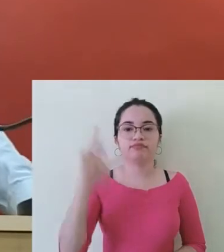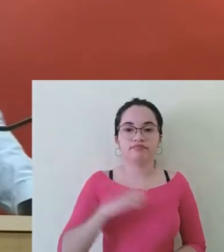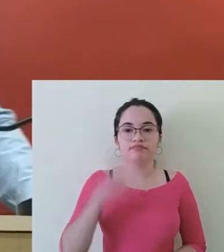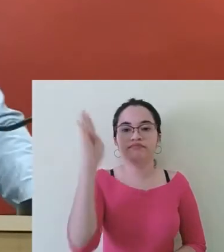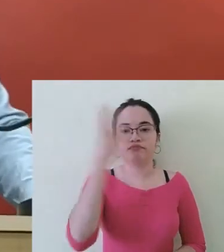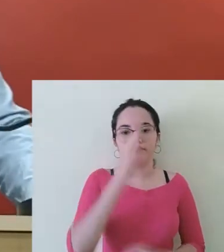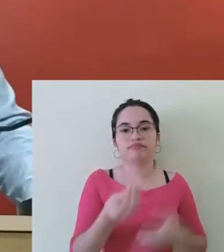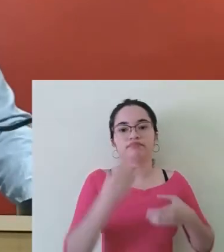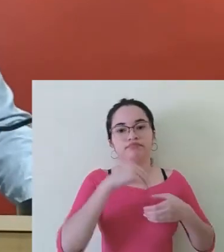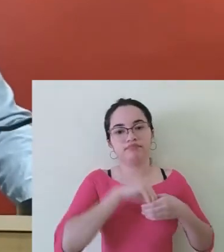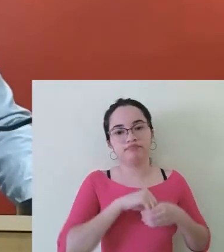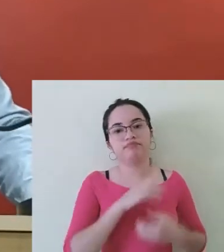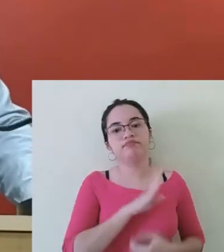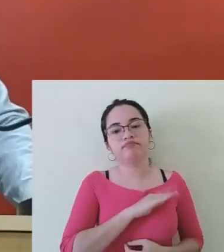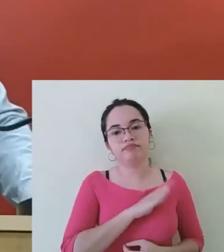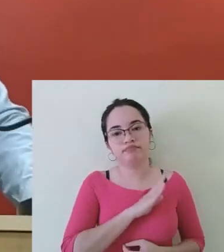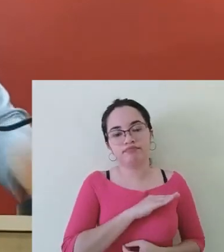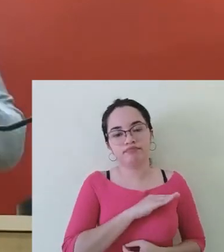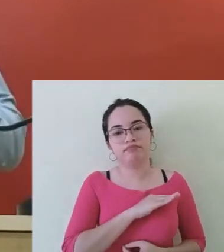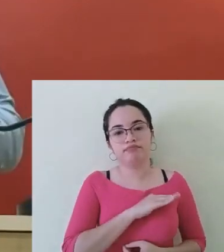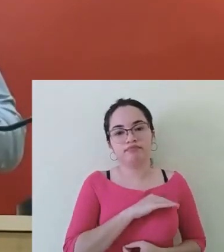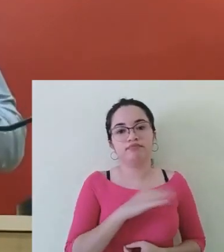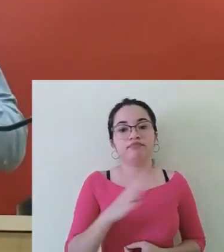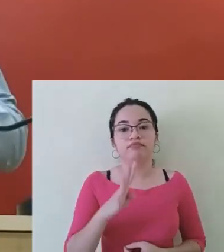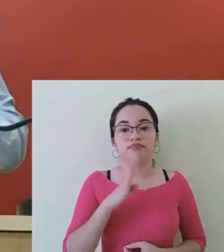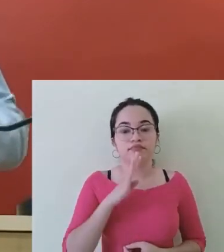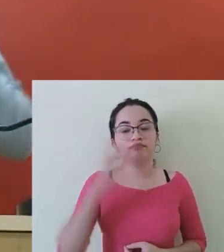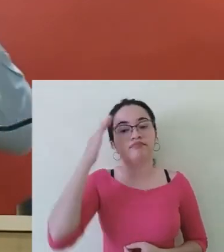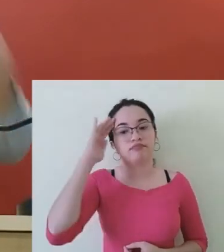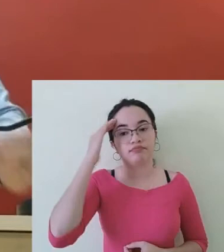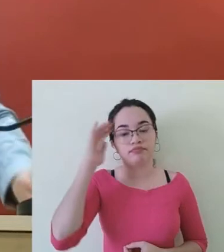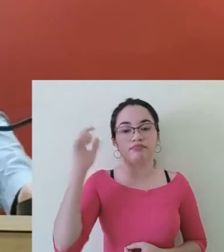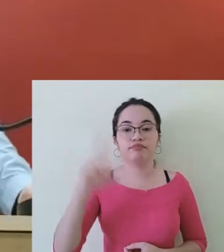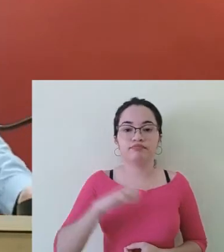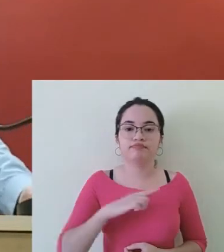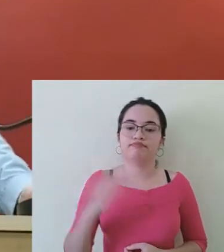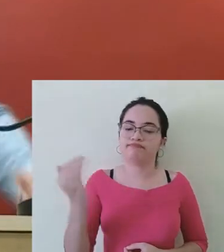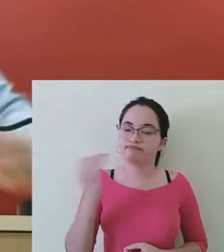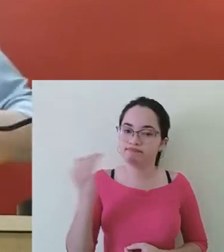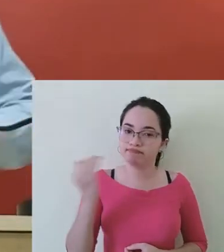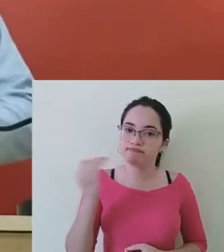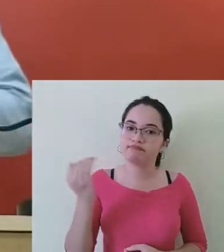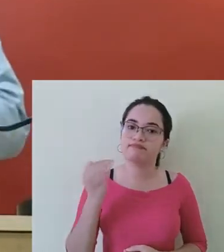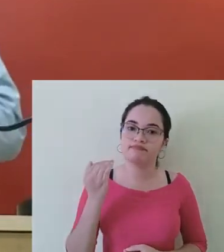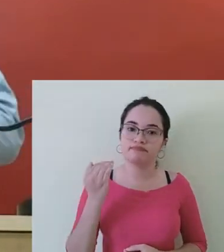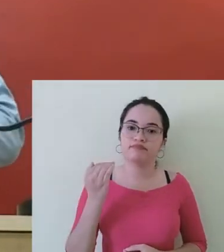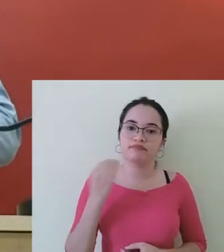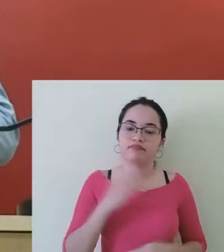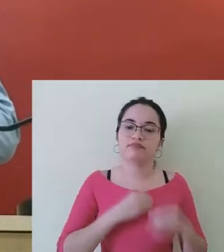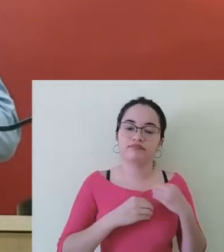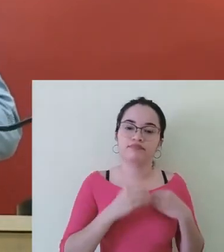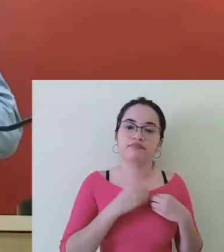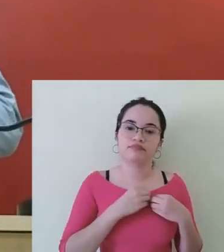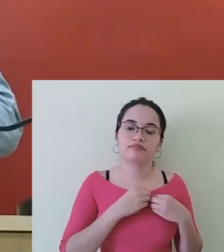há mal dentro do seu coração, que reconhece que há fraquezas, que há